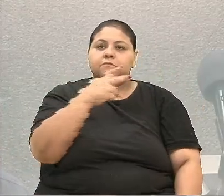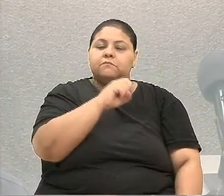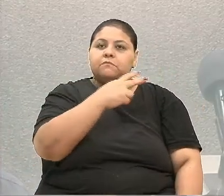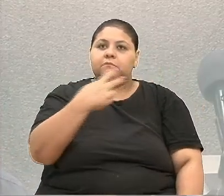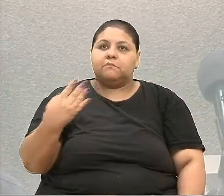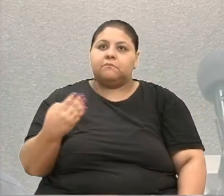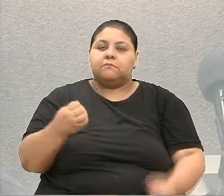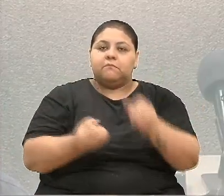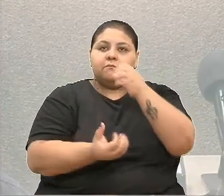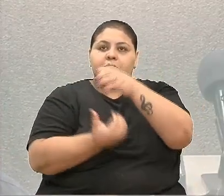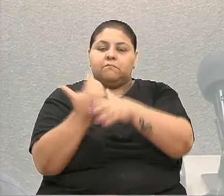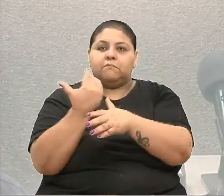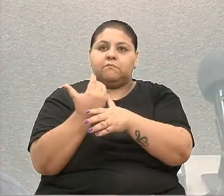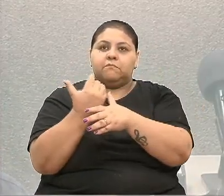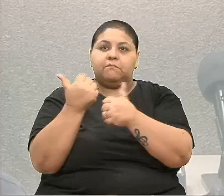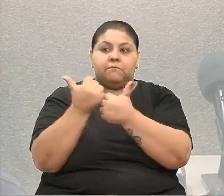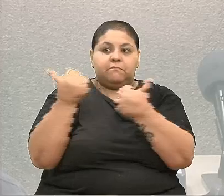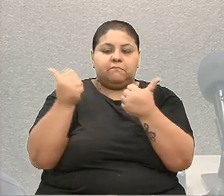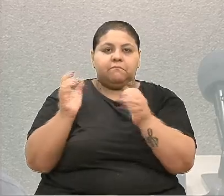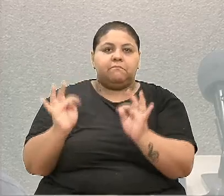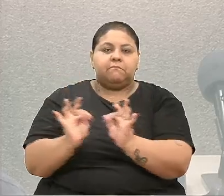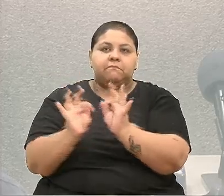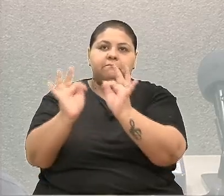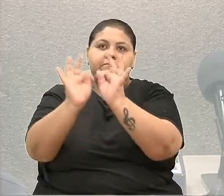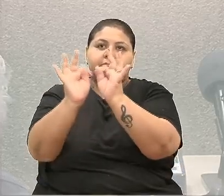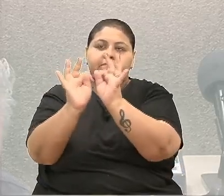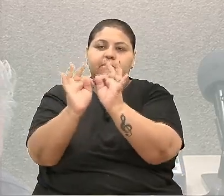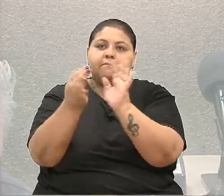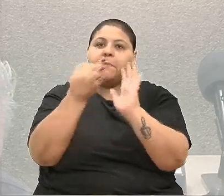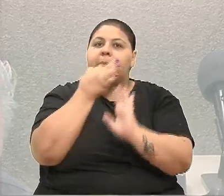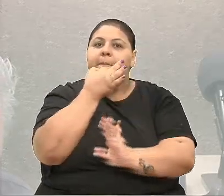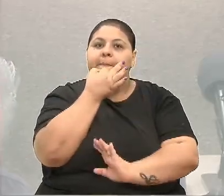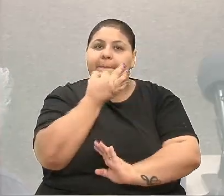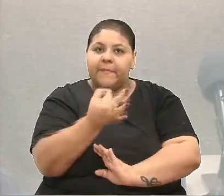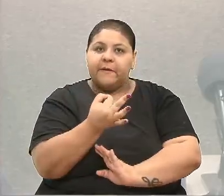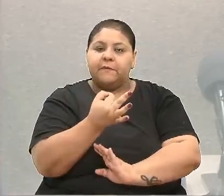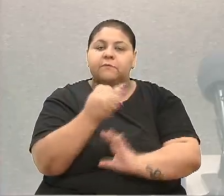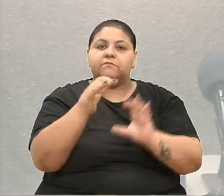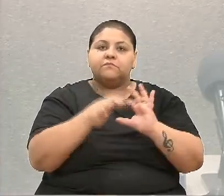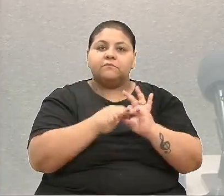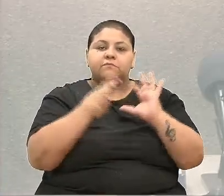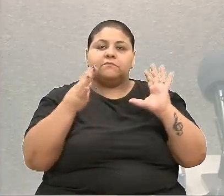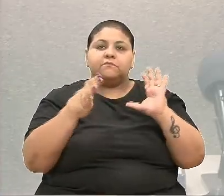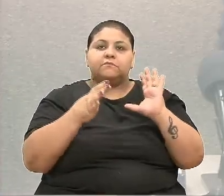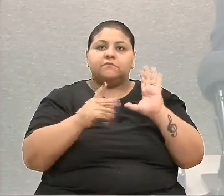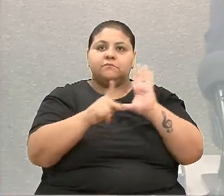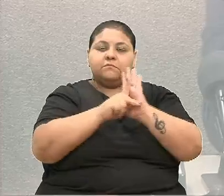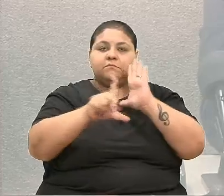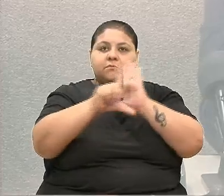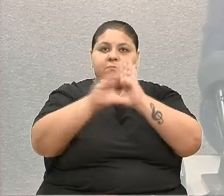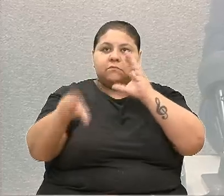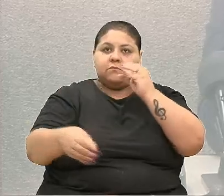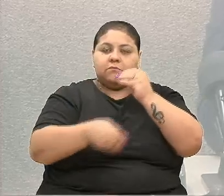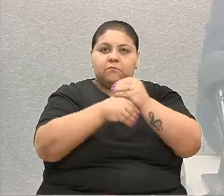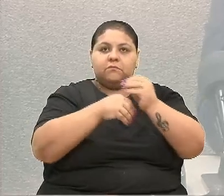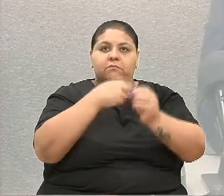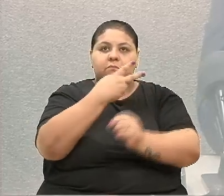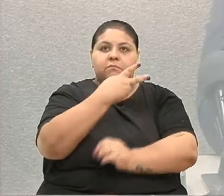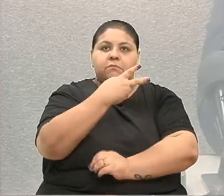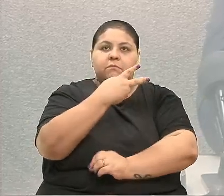58/2024, emitido por sua assessoria técnica, opina de forma favorável ao projeto de lei complementar número